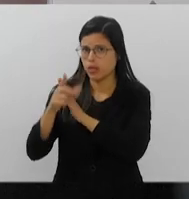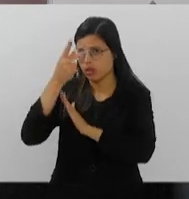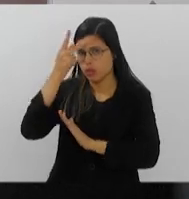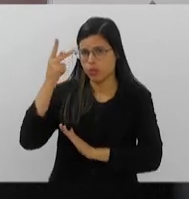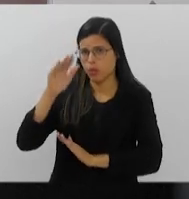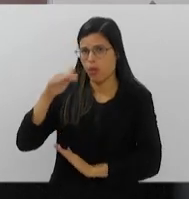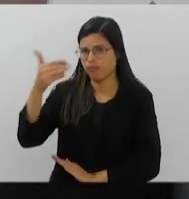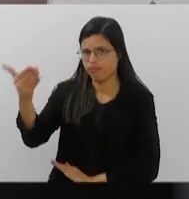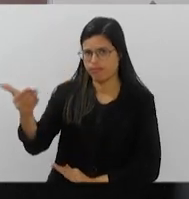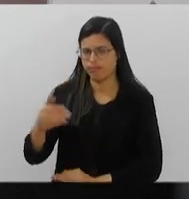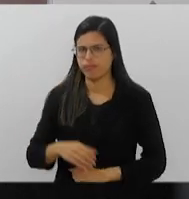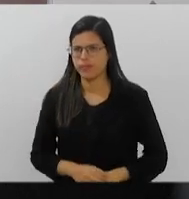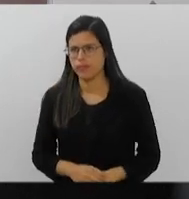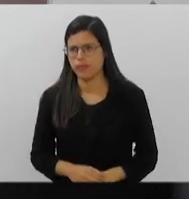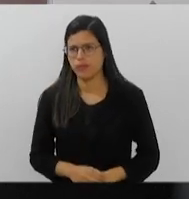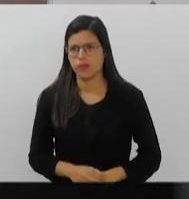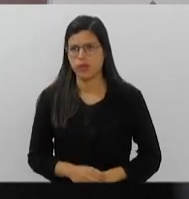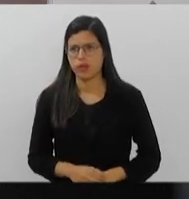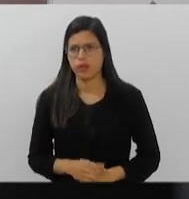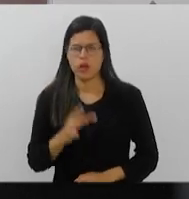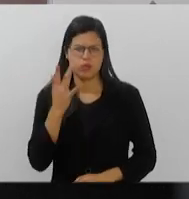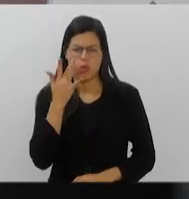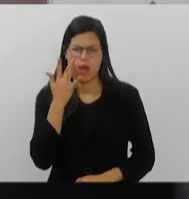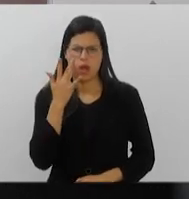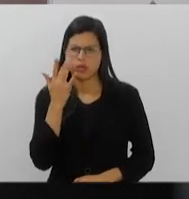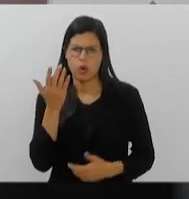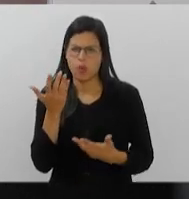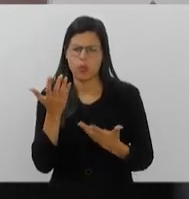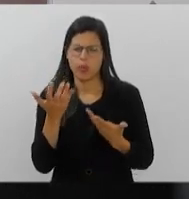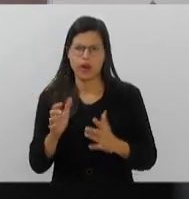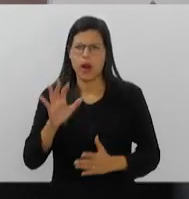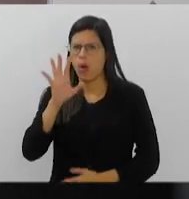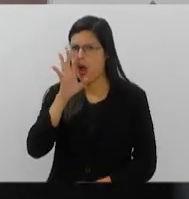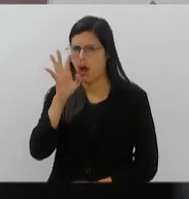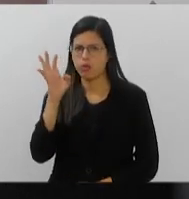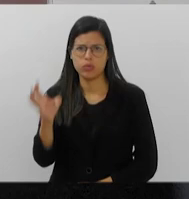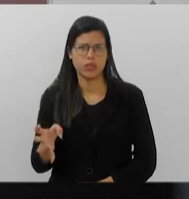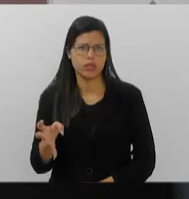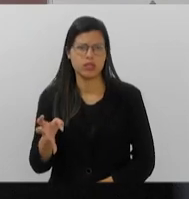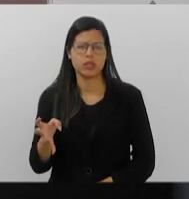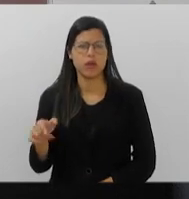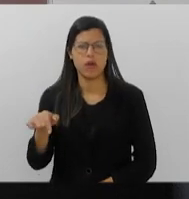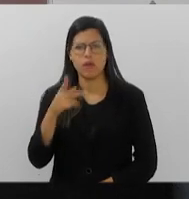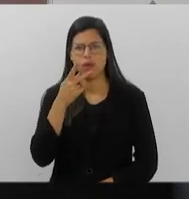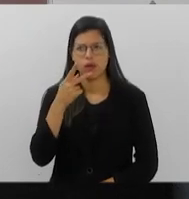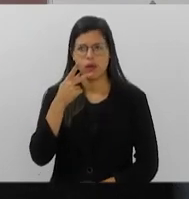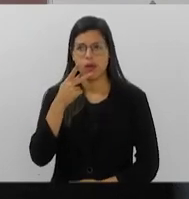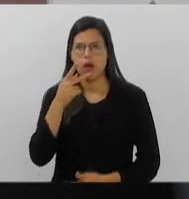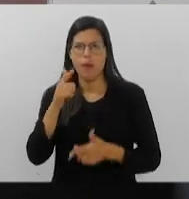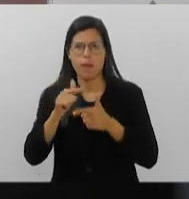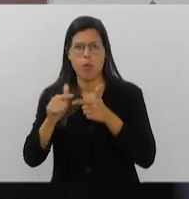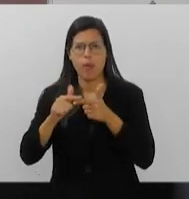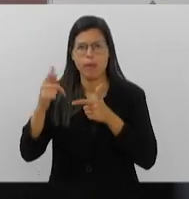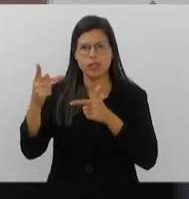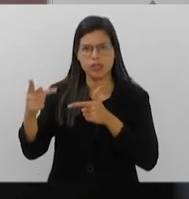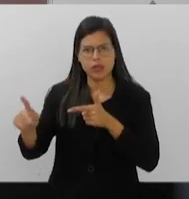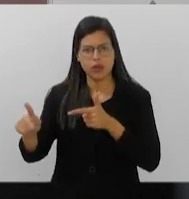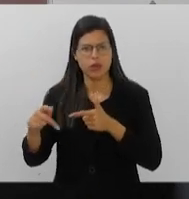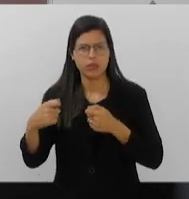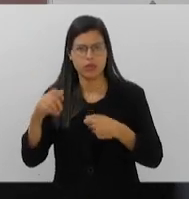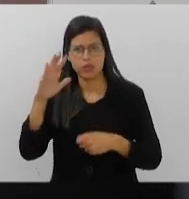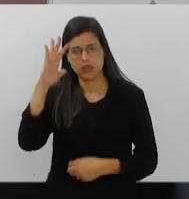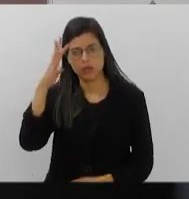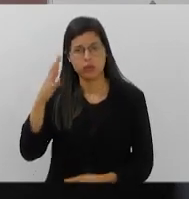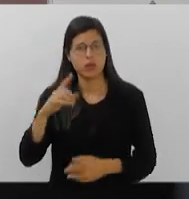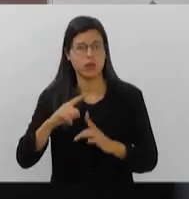mesa. E eu não acho, e eu não vou fazer isso, eu não quero acusação, apontamento de dedos, dizendo o problema é seu. Não, não, não. Mas